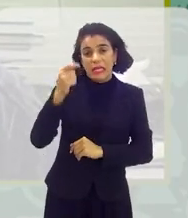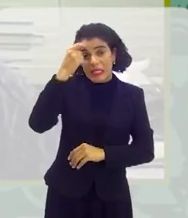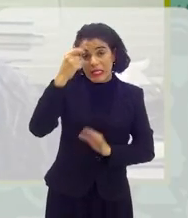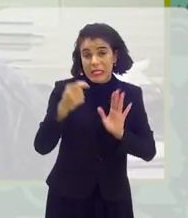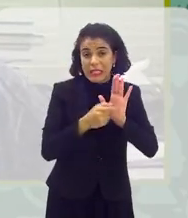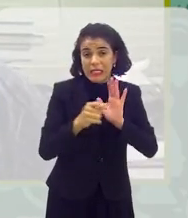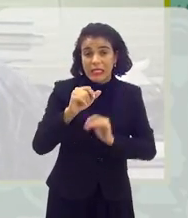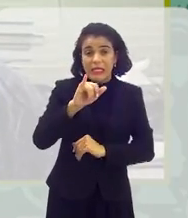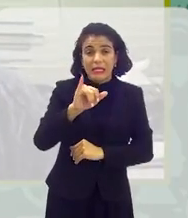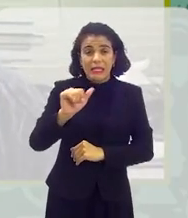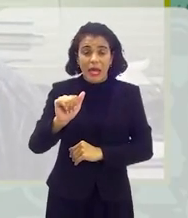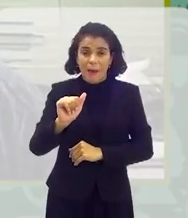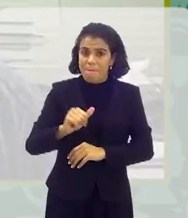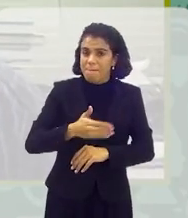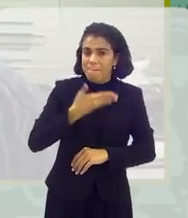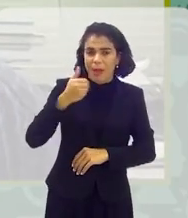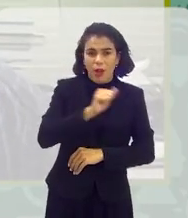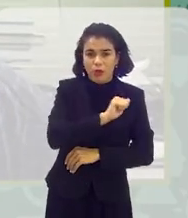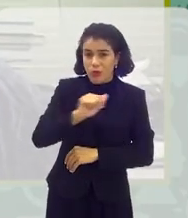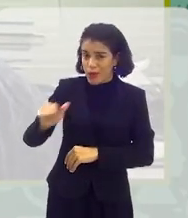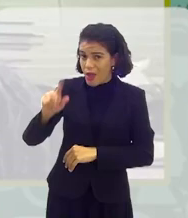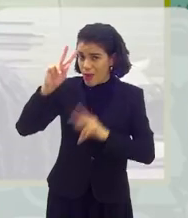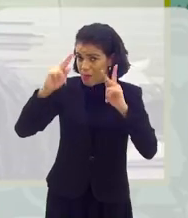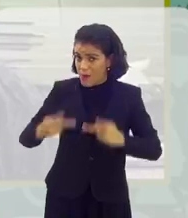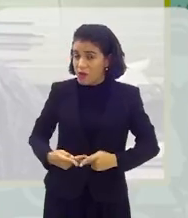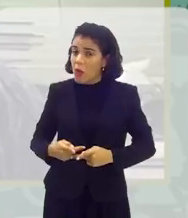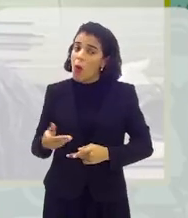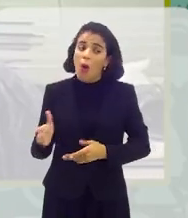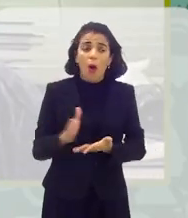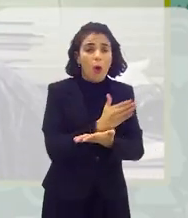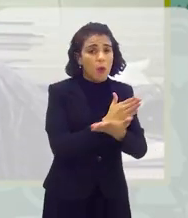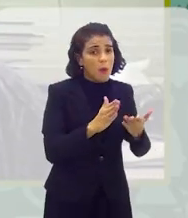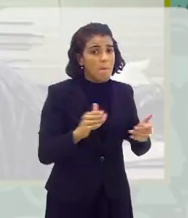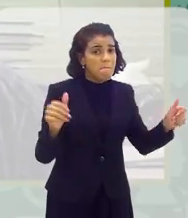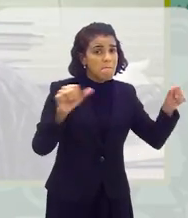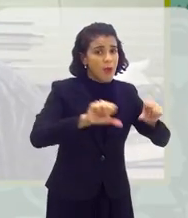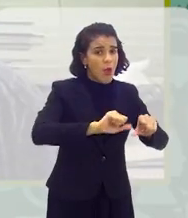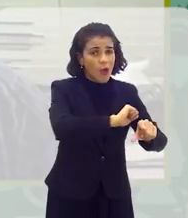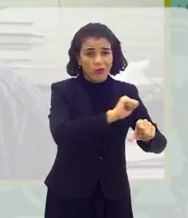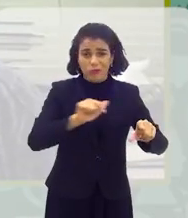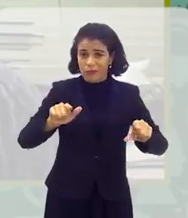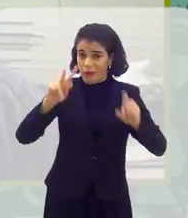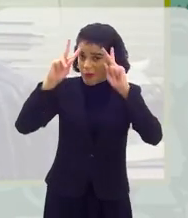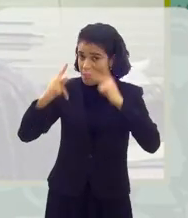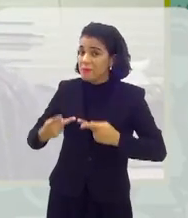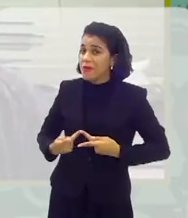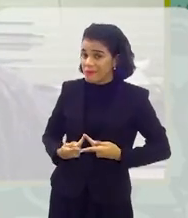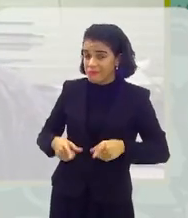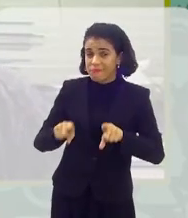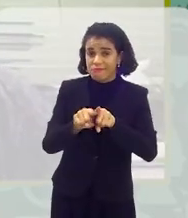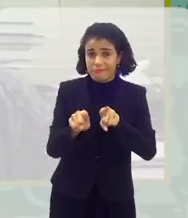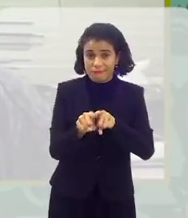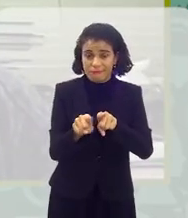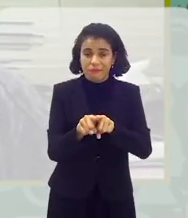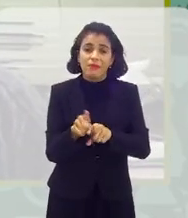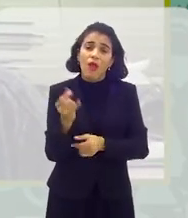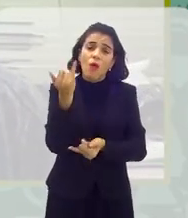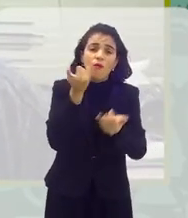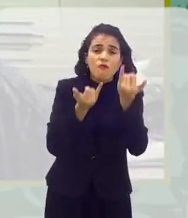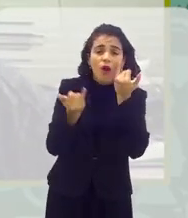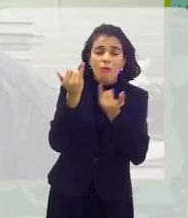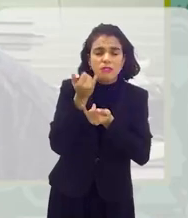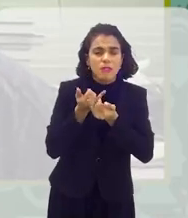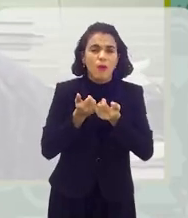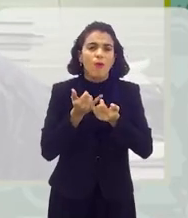em a e são muito melhores seres humanos e alguns pode ser até piores também porque eu não tinha dado suficiente ou tarefa complicada demais usa